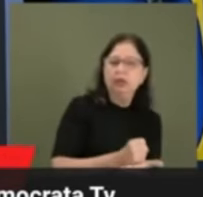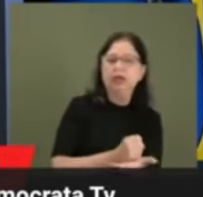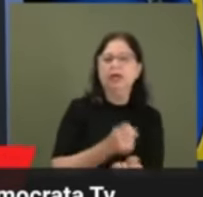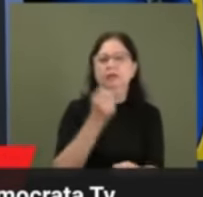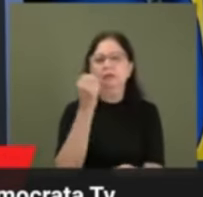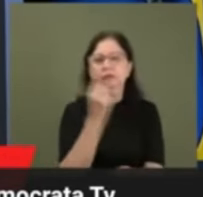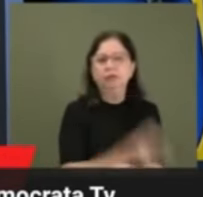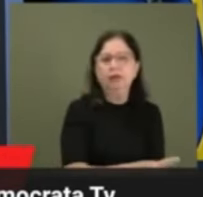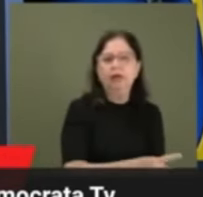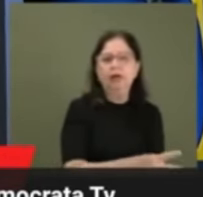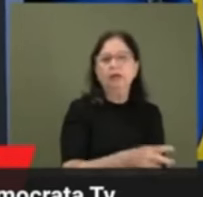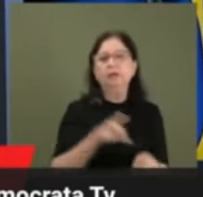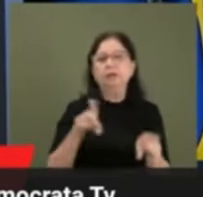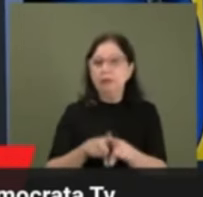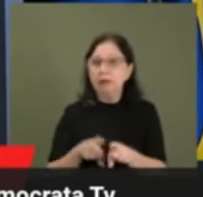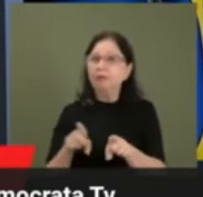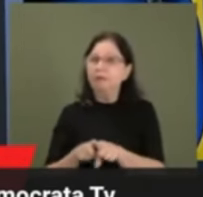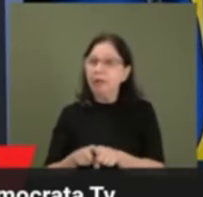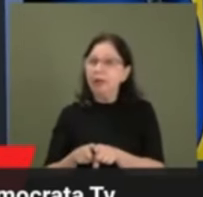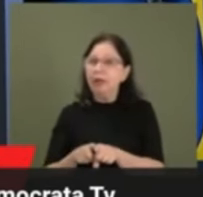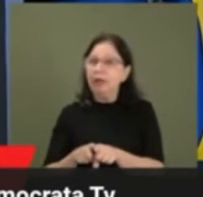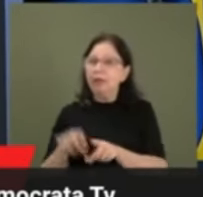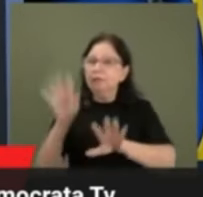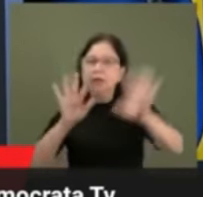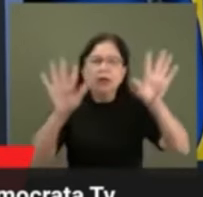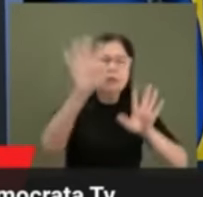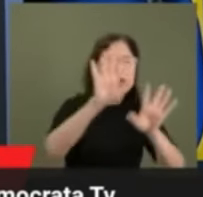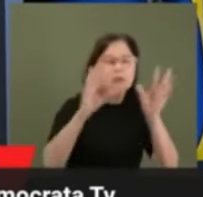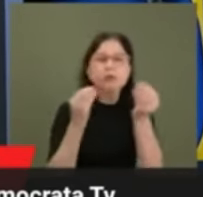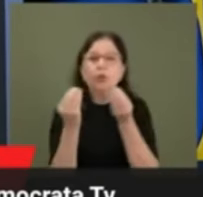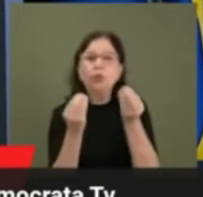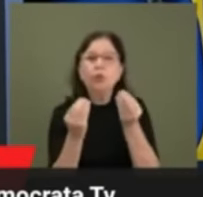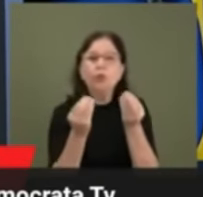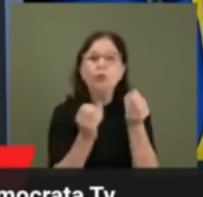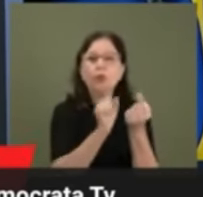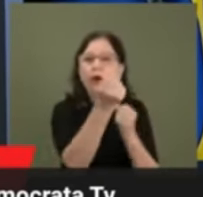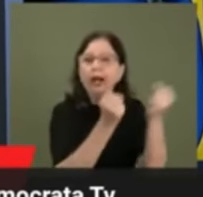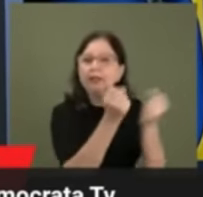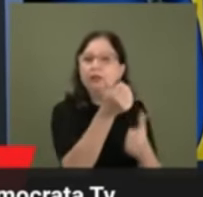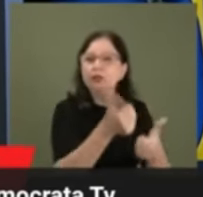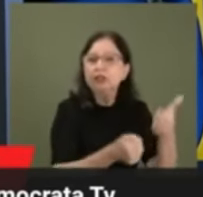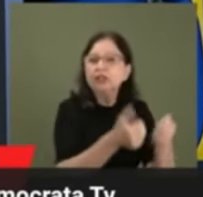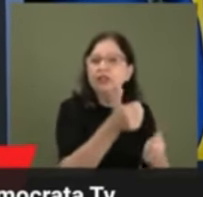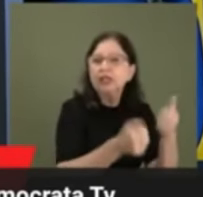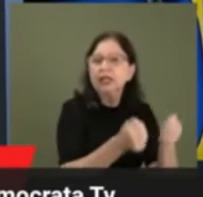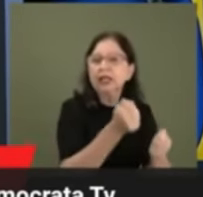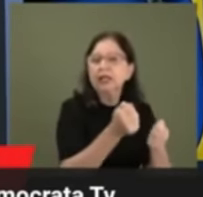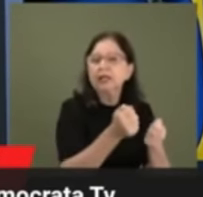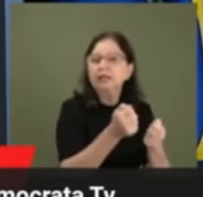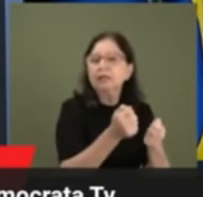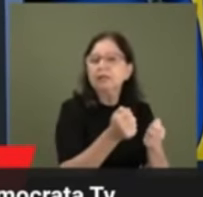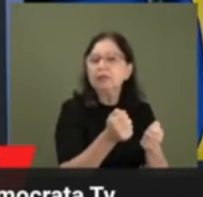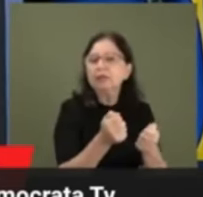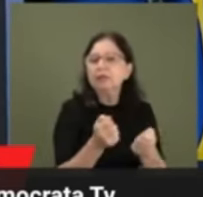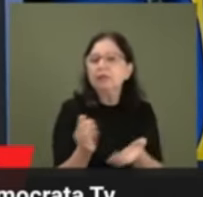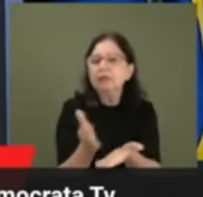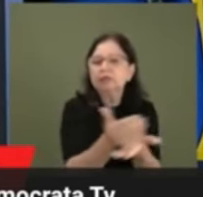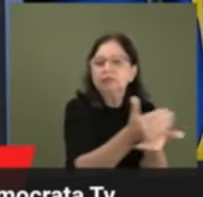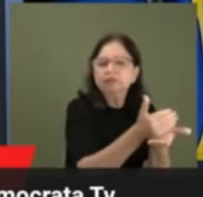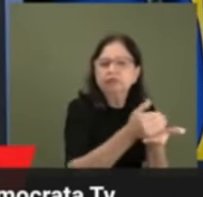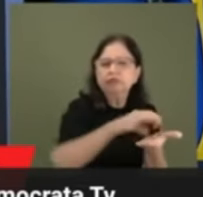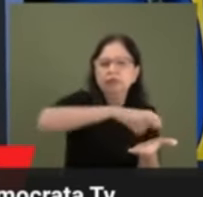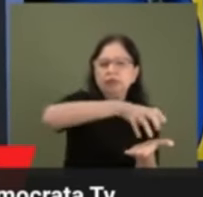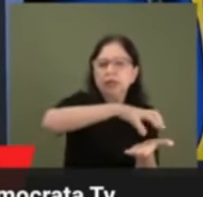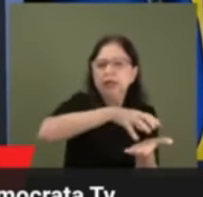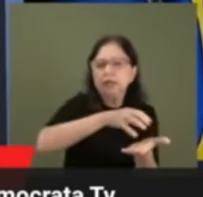impossível sem um kinai e sem um CBO entender Qual é o tamanho da quantidade de pessoas empregadas ou de empresas do setor e eu